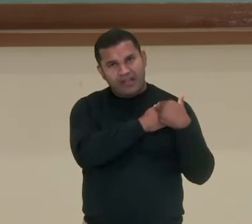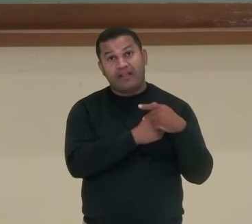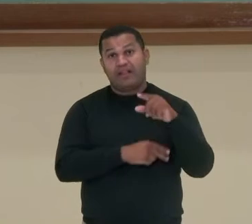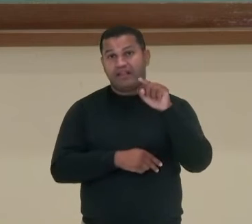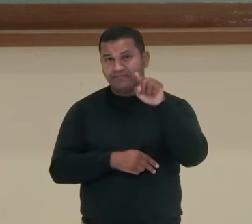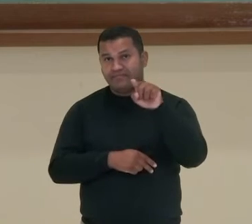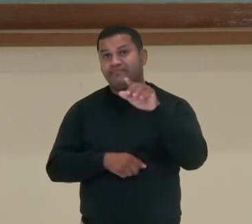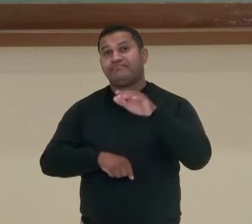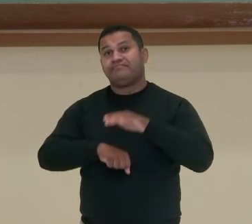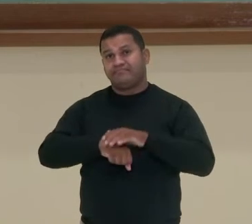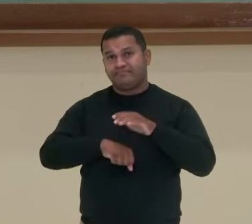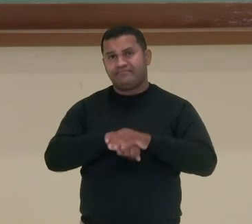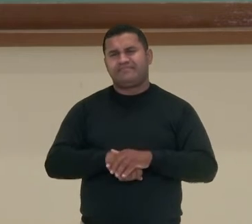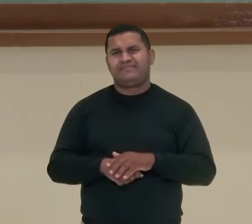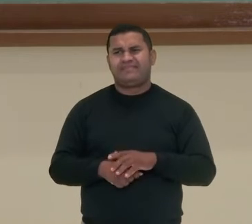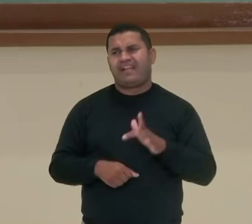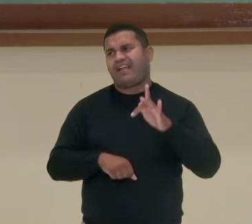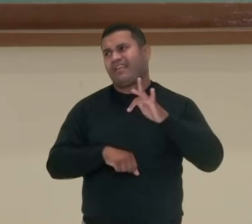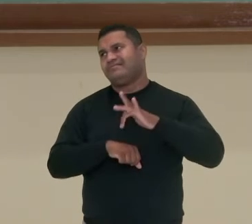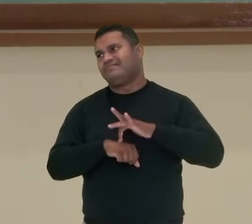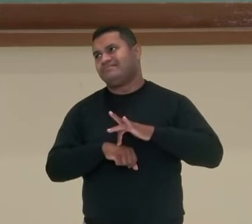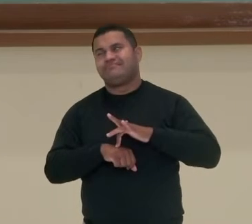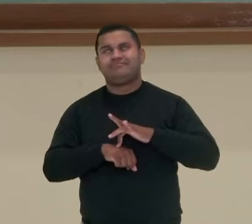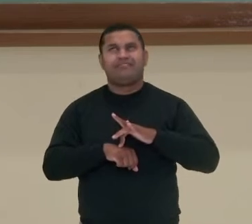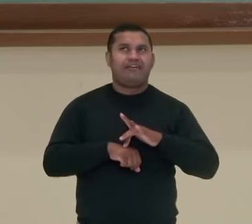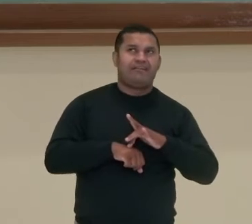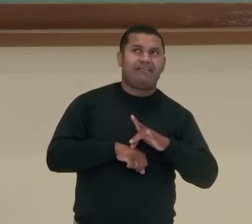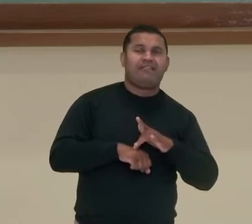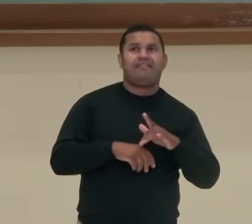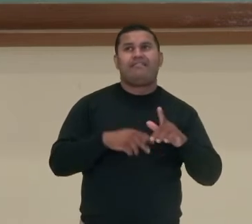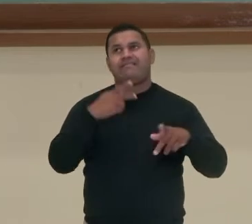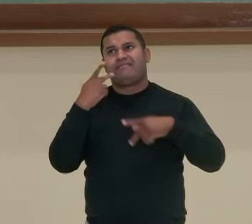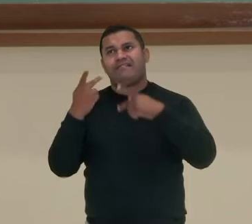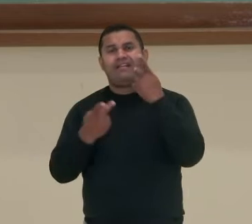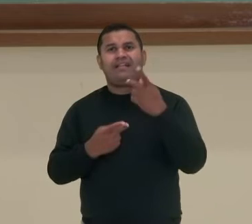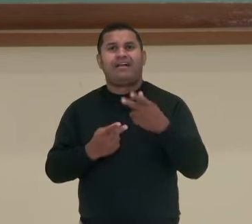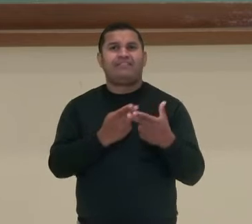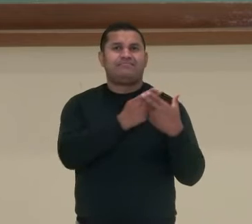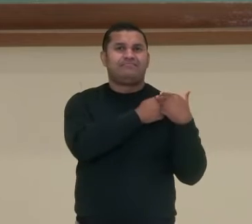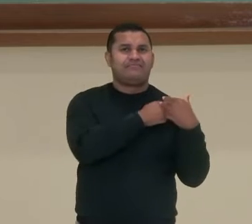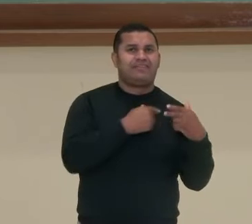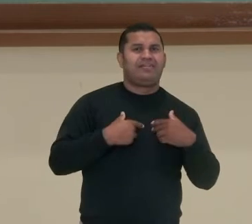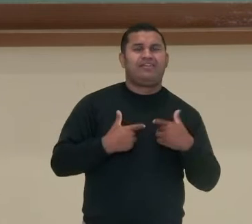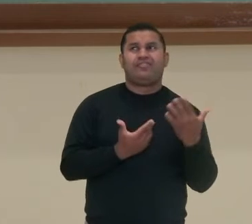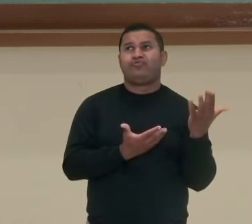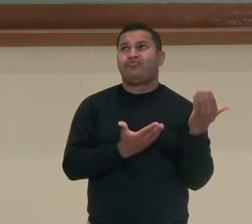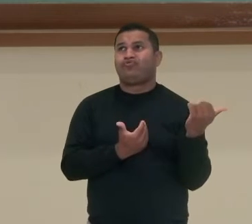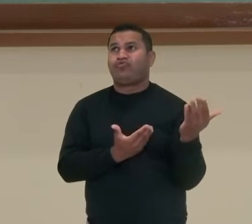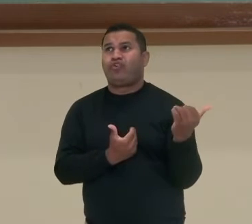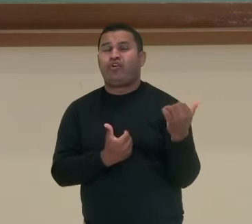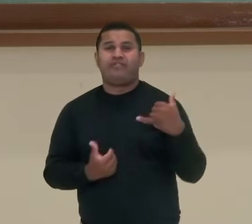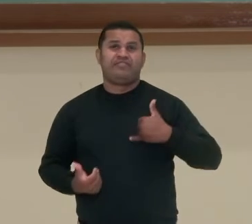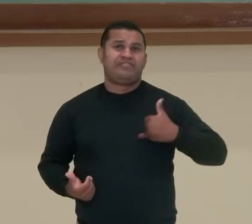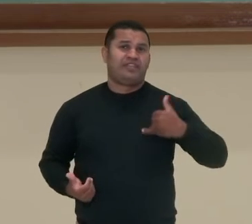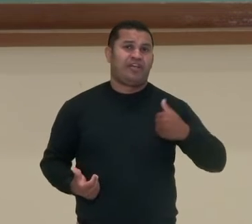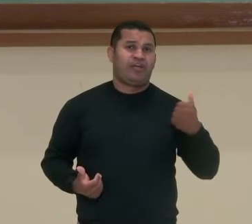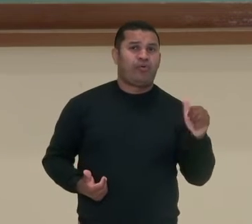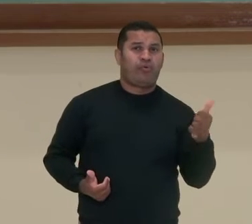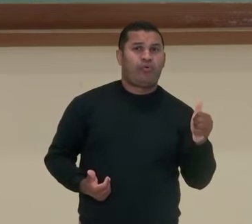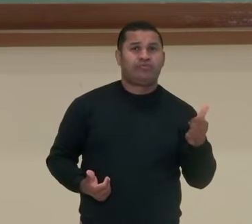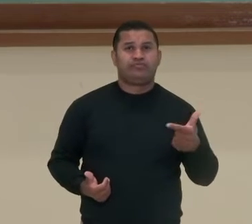parecer. Ai, professor, mas que chato falar em responsabilidade, eu estou no sexto ano, eu sou novinho, tenho 11, 12 anos de idade ainda, tá tranquilo